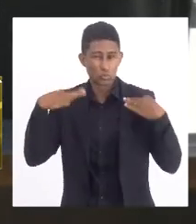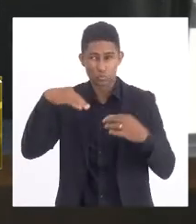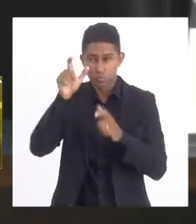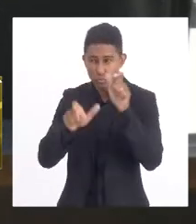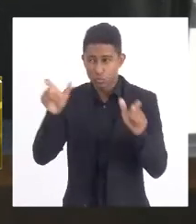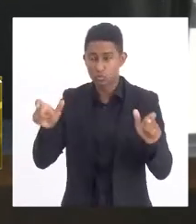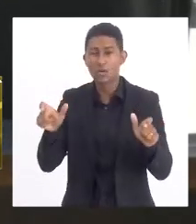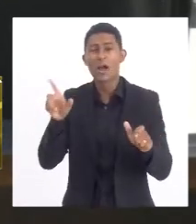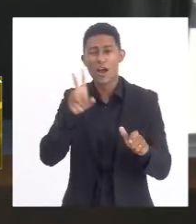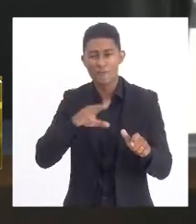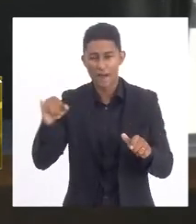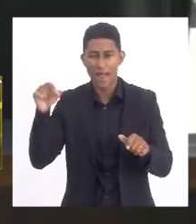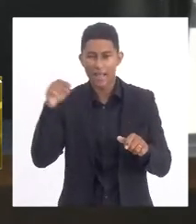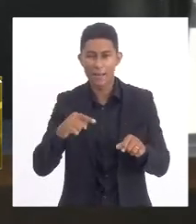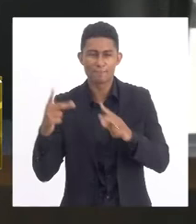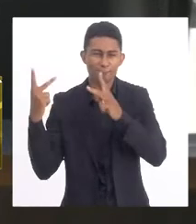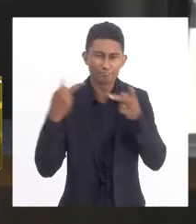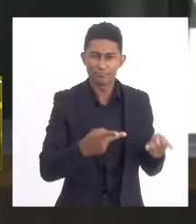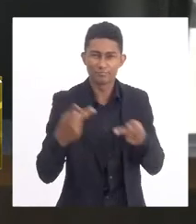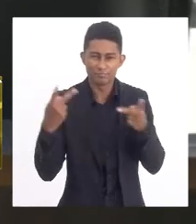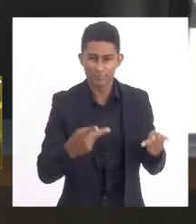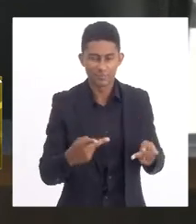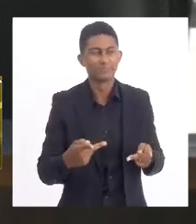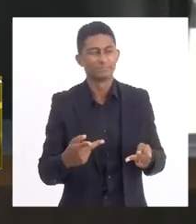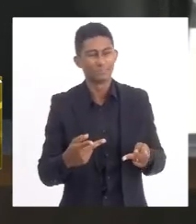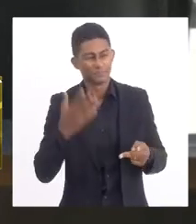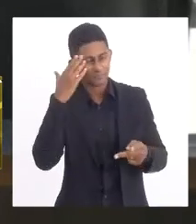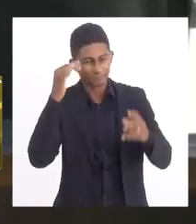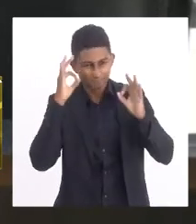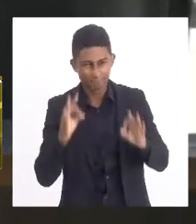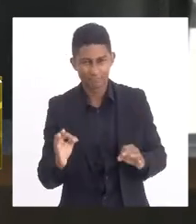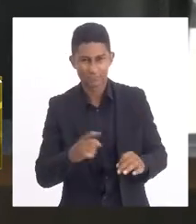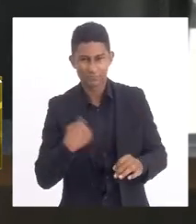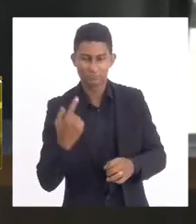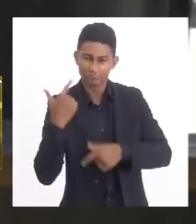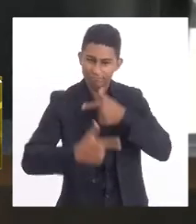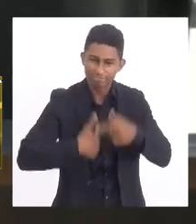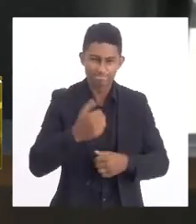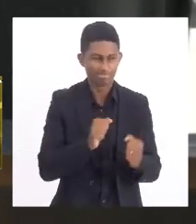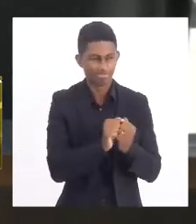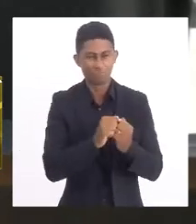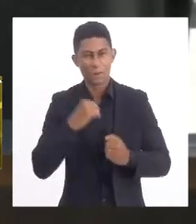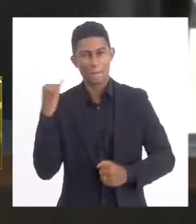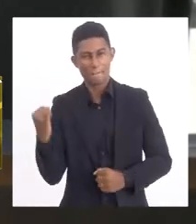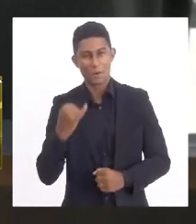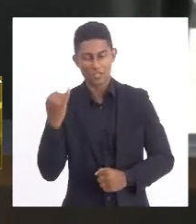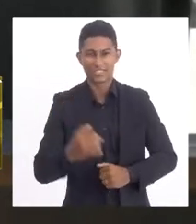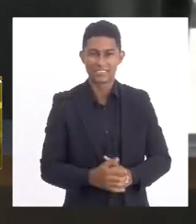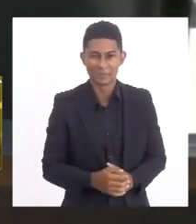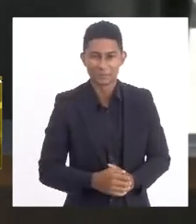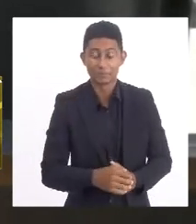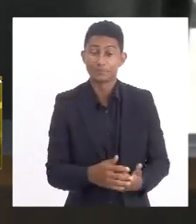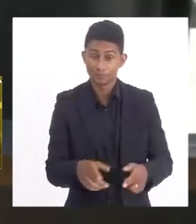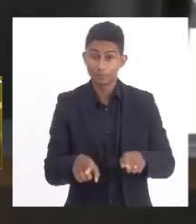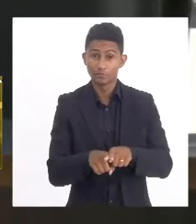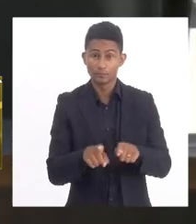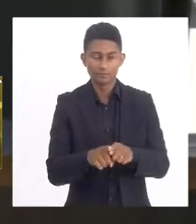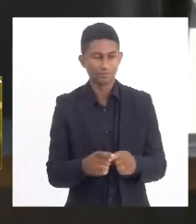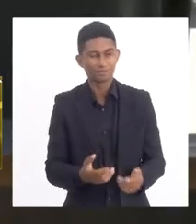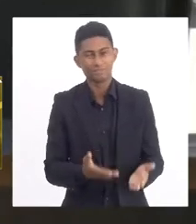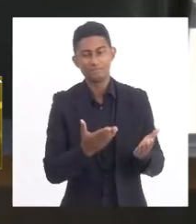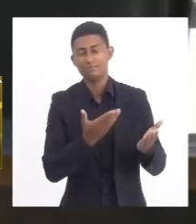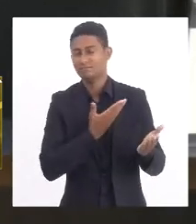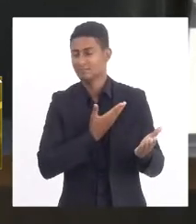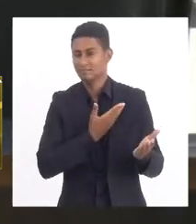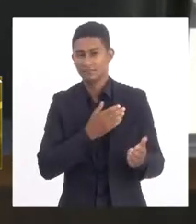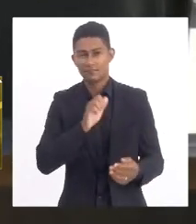vai trabalhar junto e a gente vai destacar cada vez mais o Rio de Janeiro da forma que ele merece um amigo Florêncio Antônio